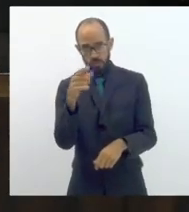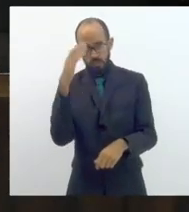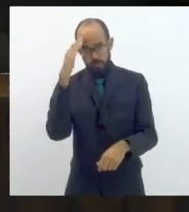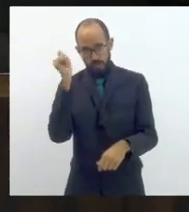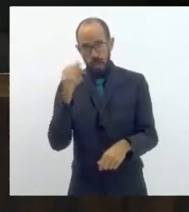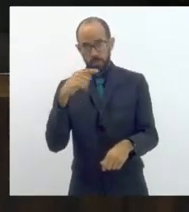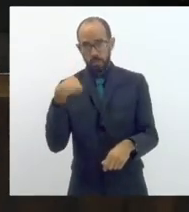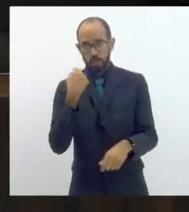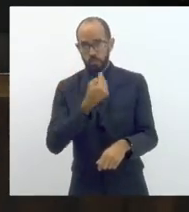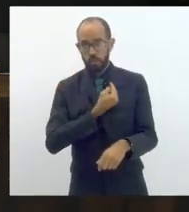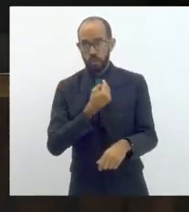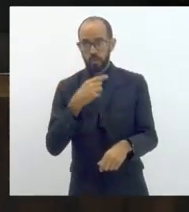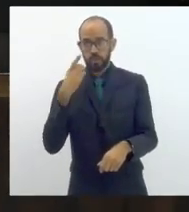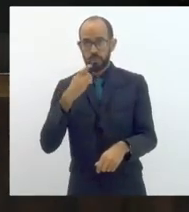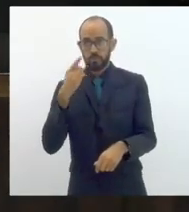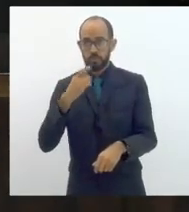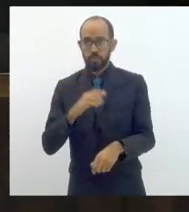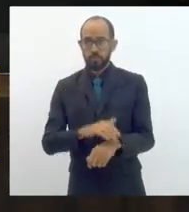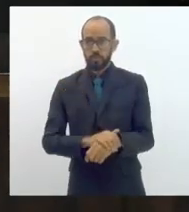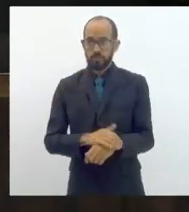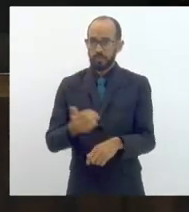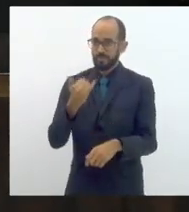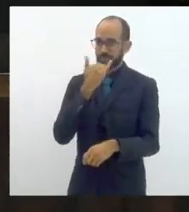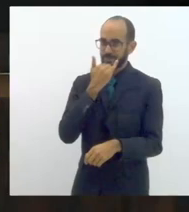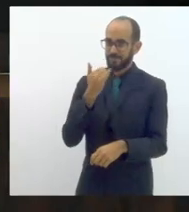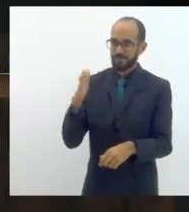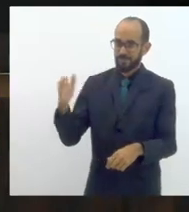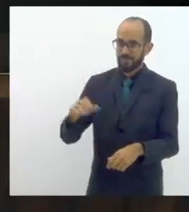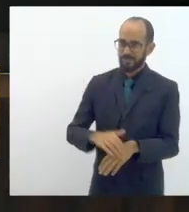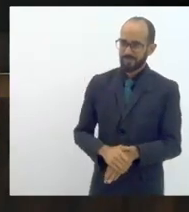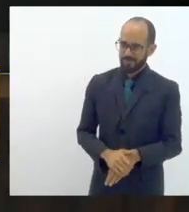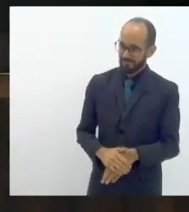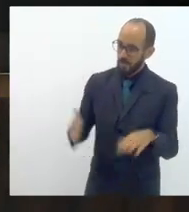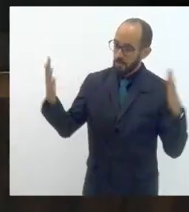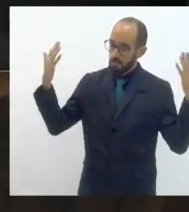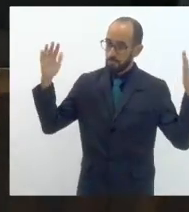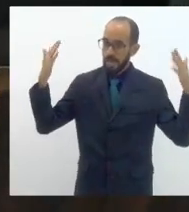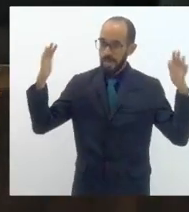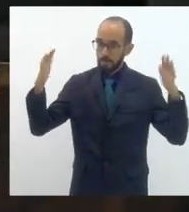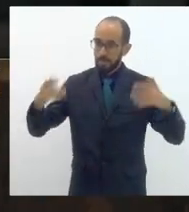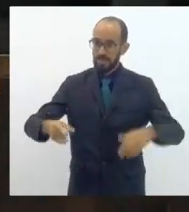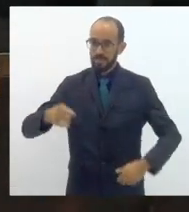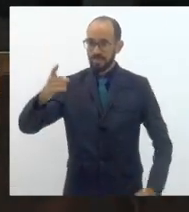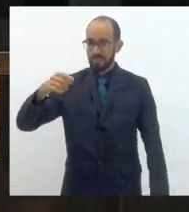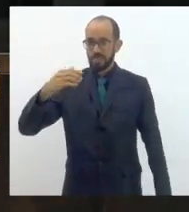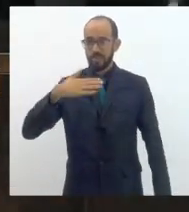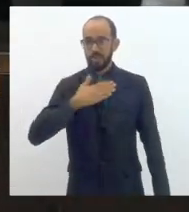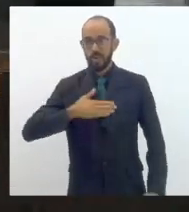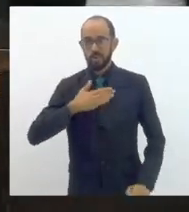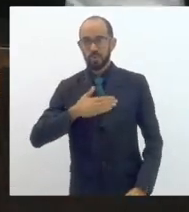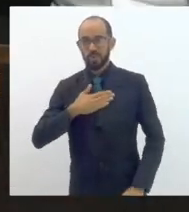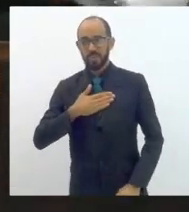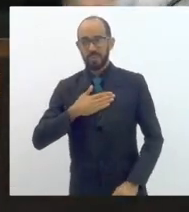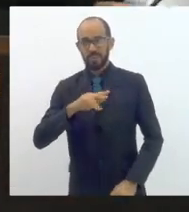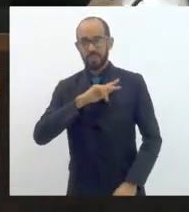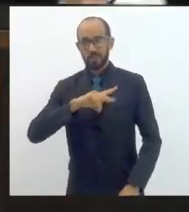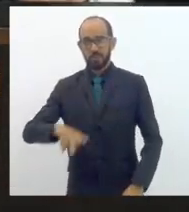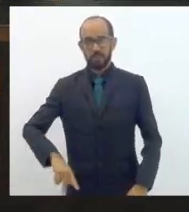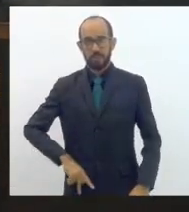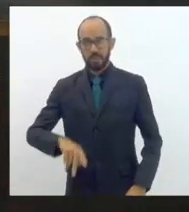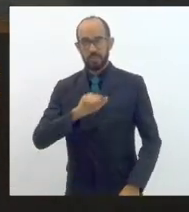na nossa Comissão de Direitos Humanos. Opa! Uma salva de palmas, gente, para o nosso querido presidente André